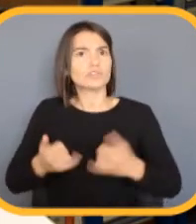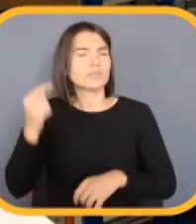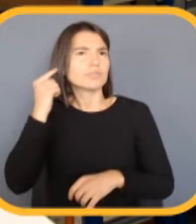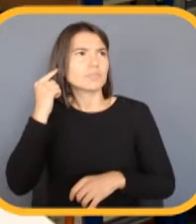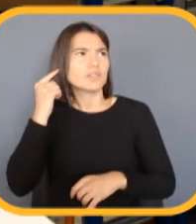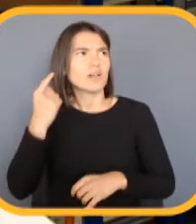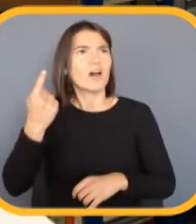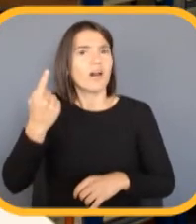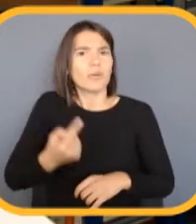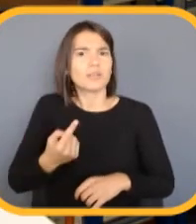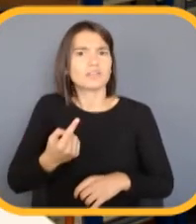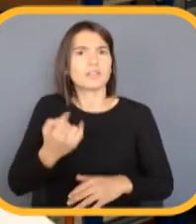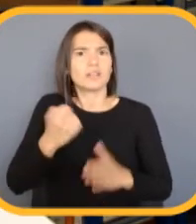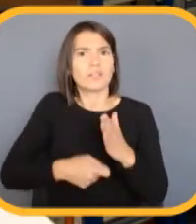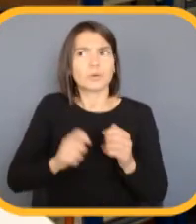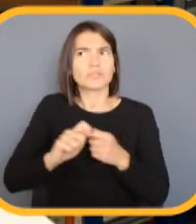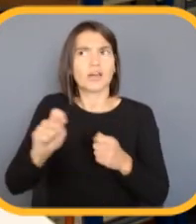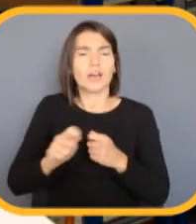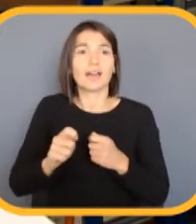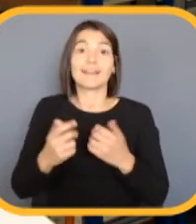ouvis falar sobre obrigações fiscais.